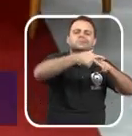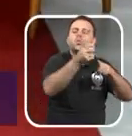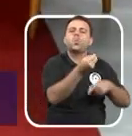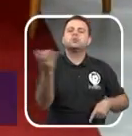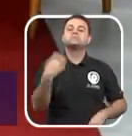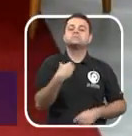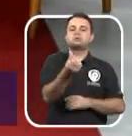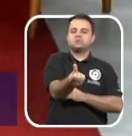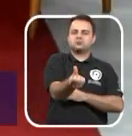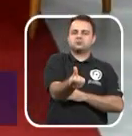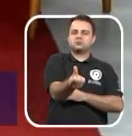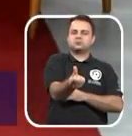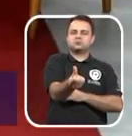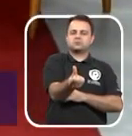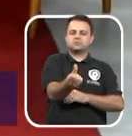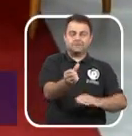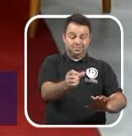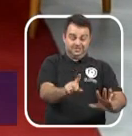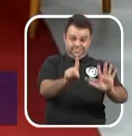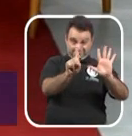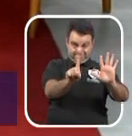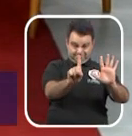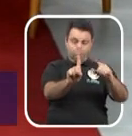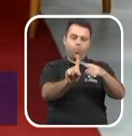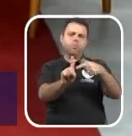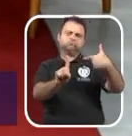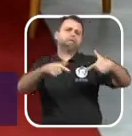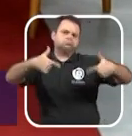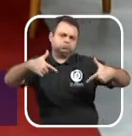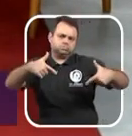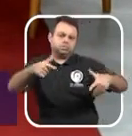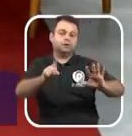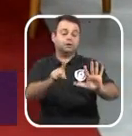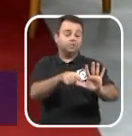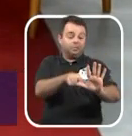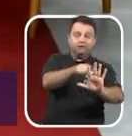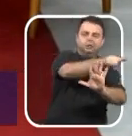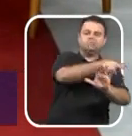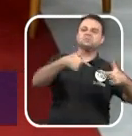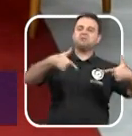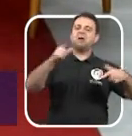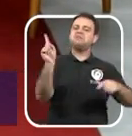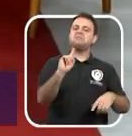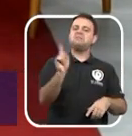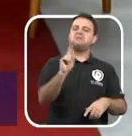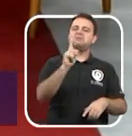função. Os outros 5 eram indicações políticas. Faziam